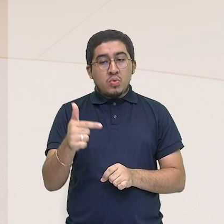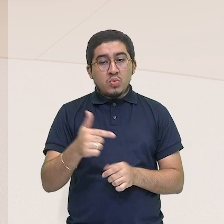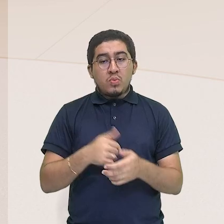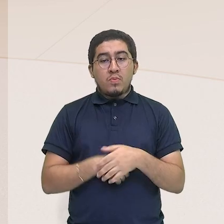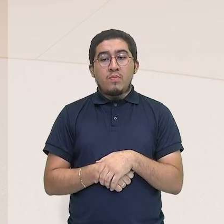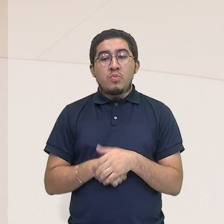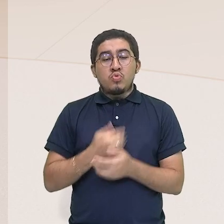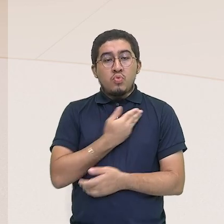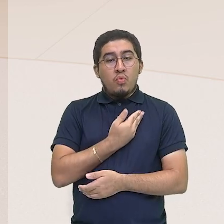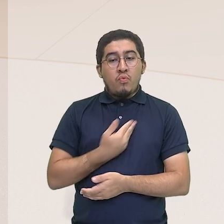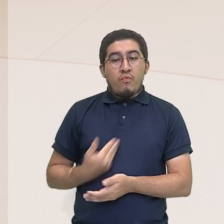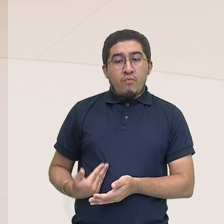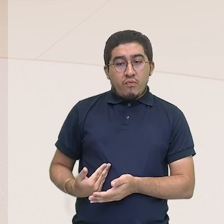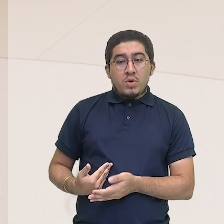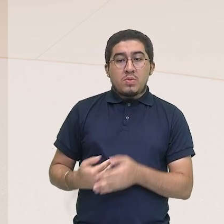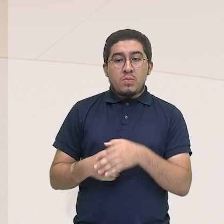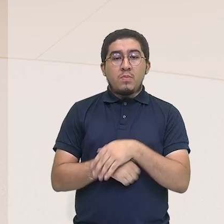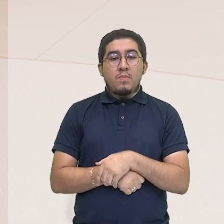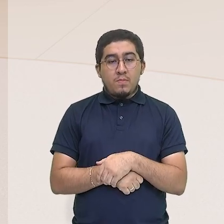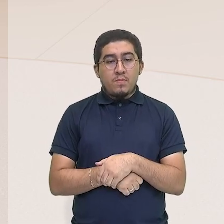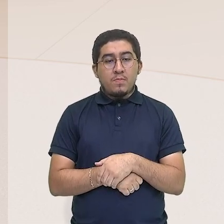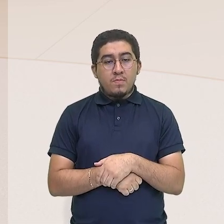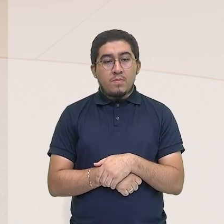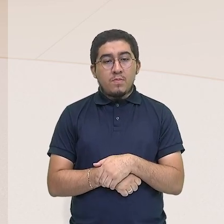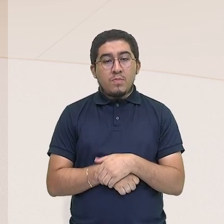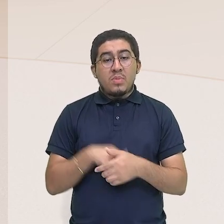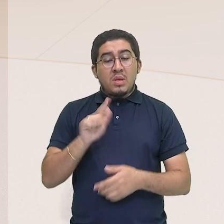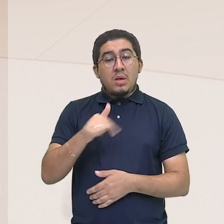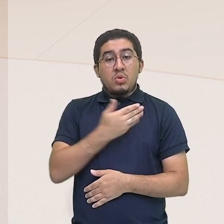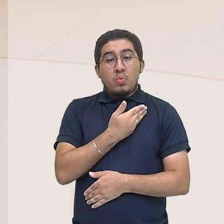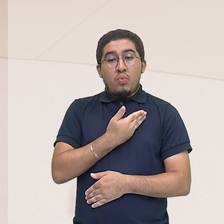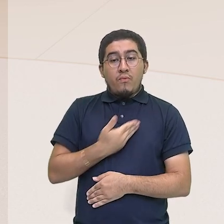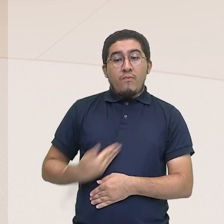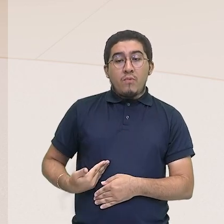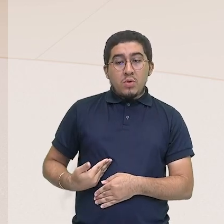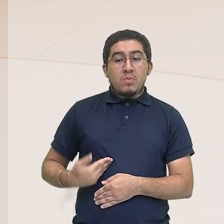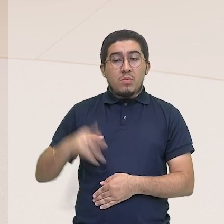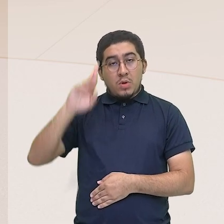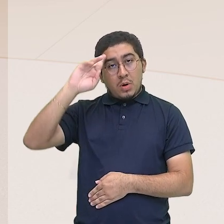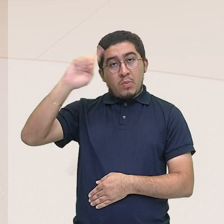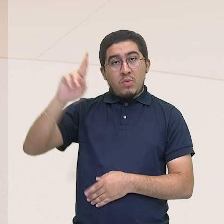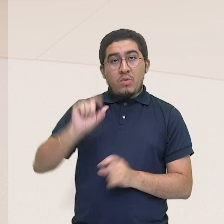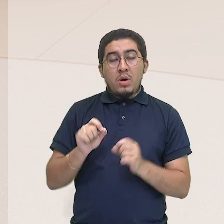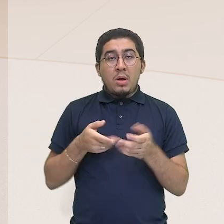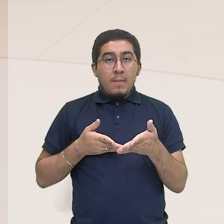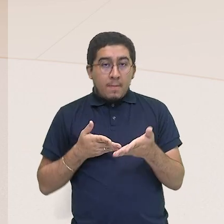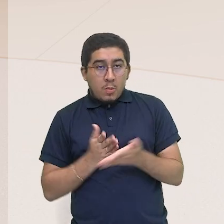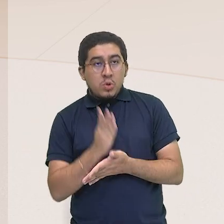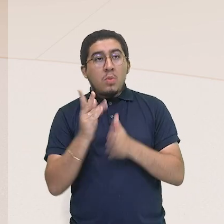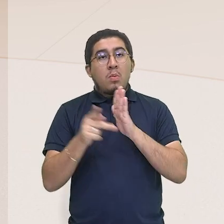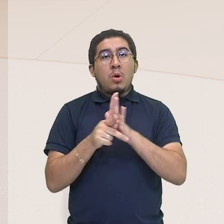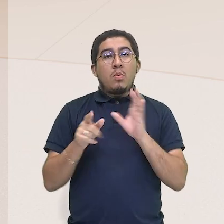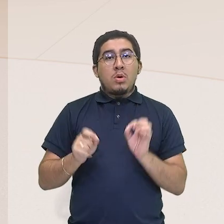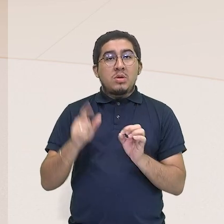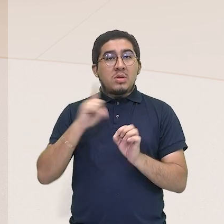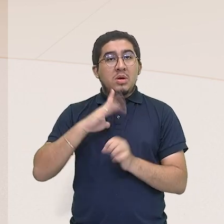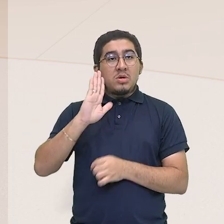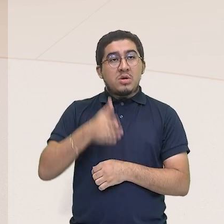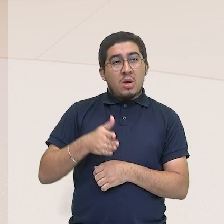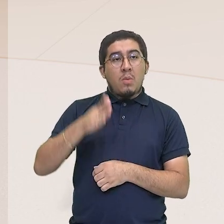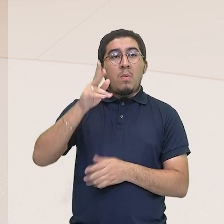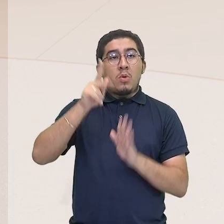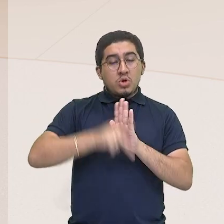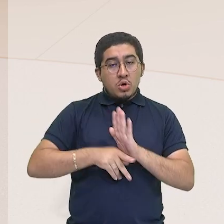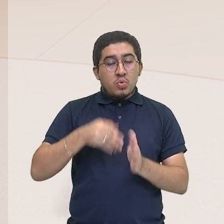de governo. Esse chefe lidera a implementação do programa de